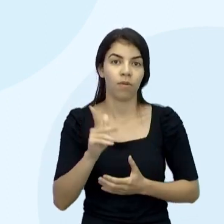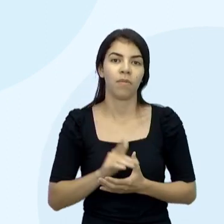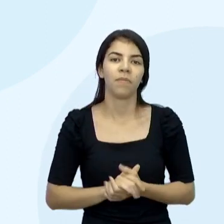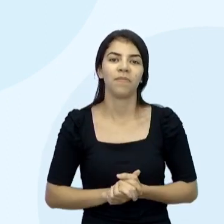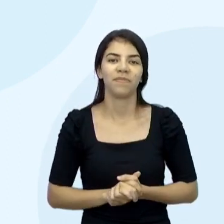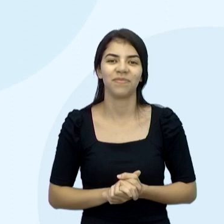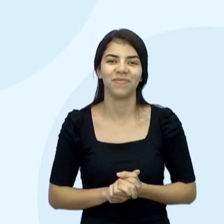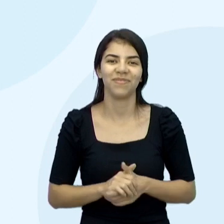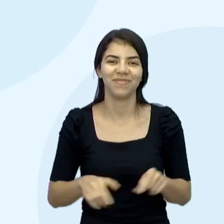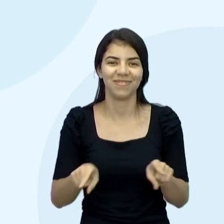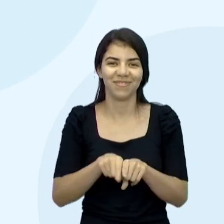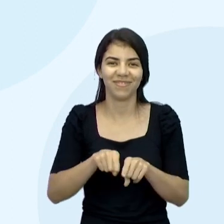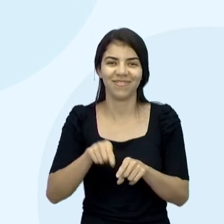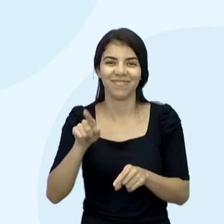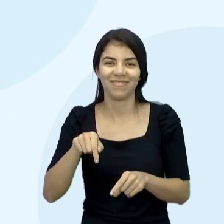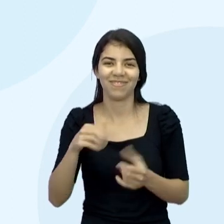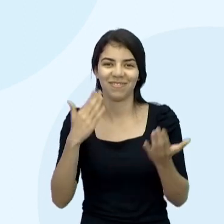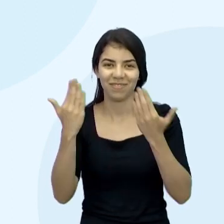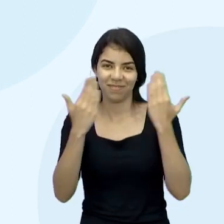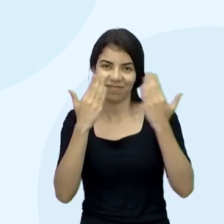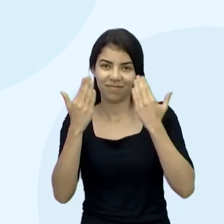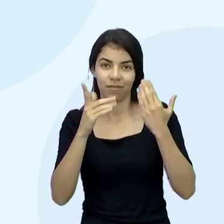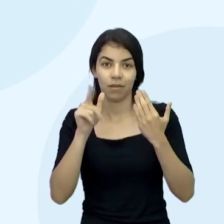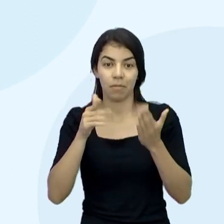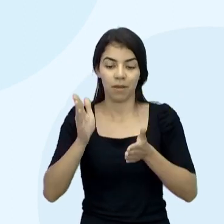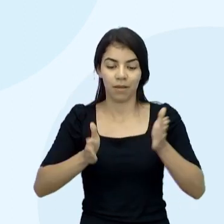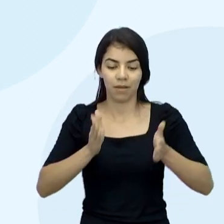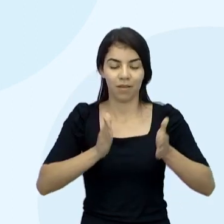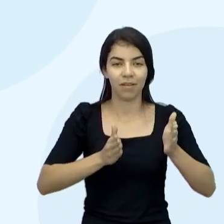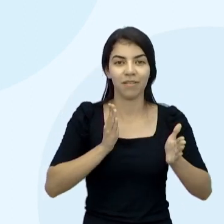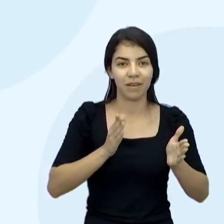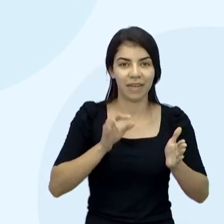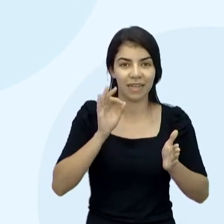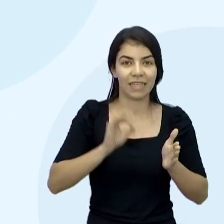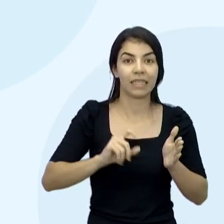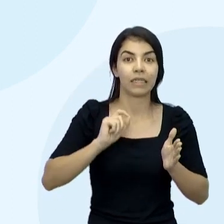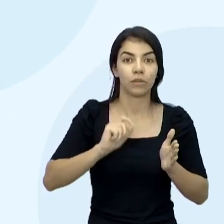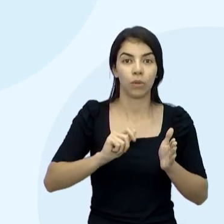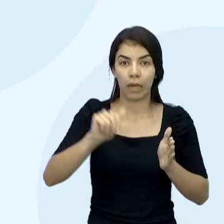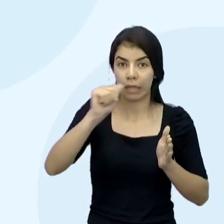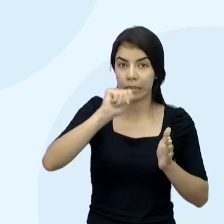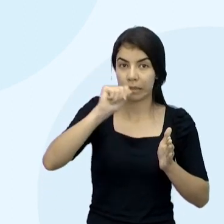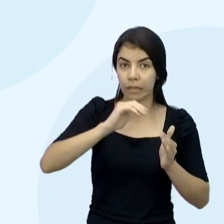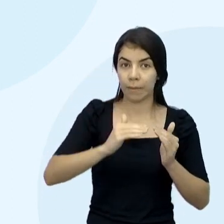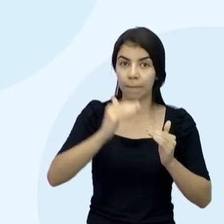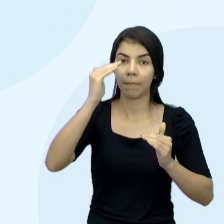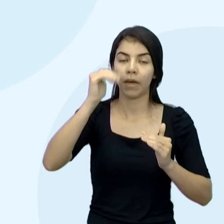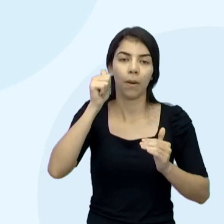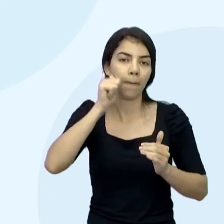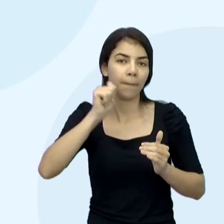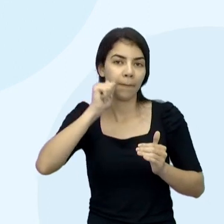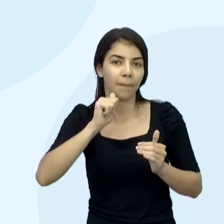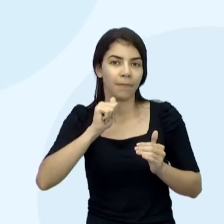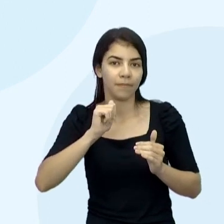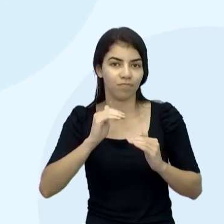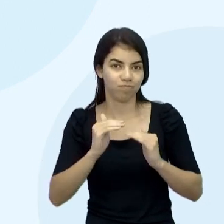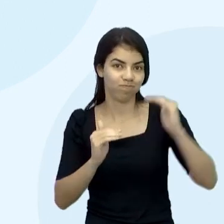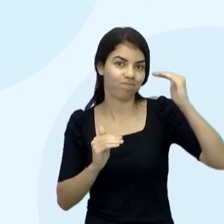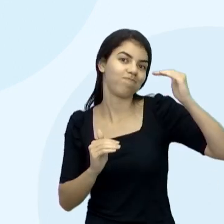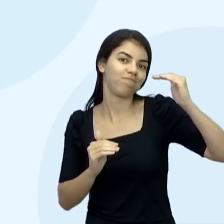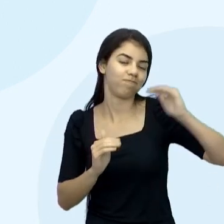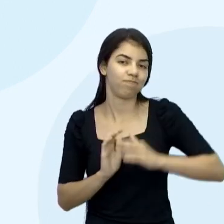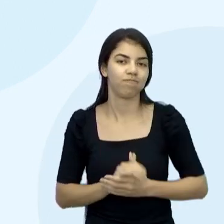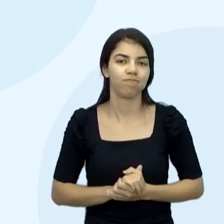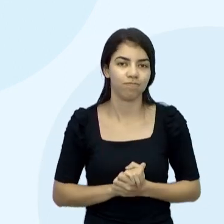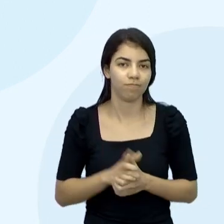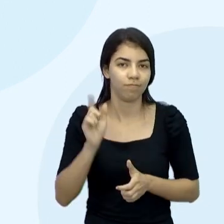que as mulheres, pelo que está aí, mas houve um aumento maior aí no consumo de álcool entre mulheres adultas,